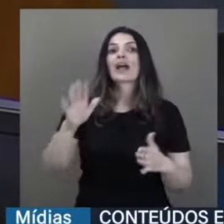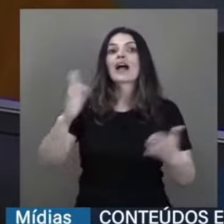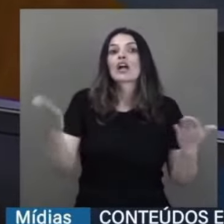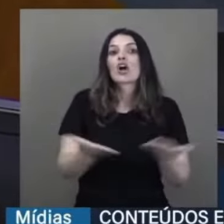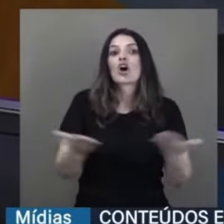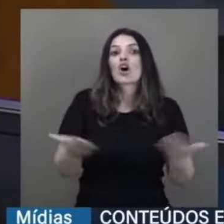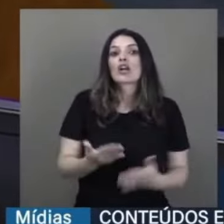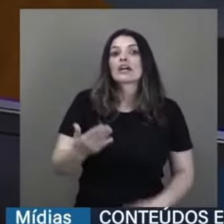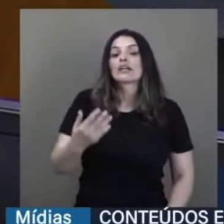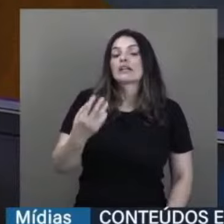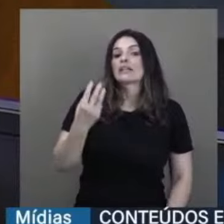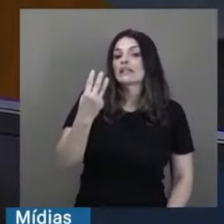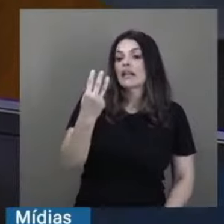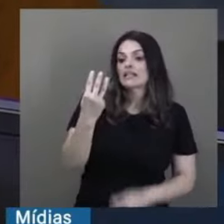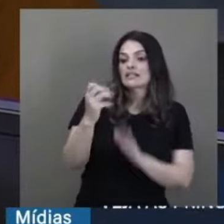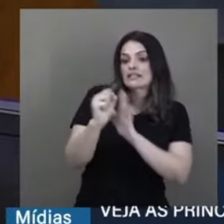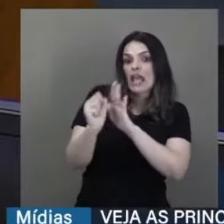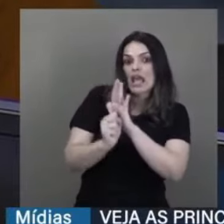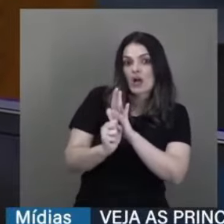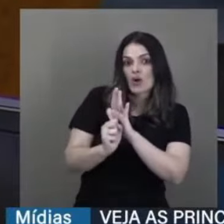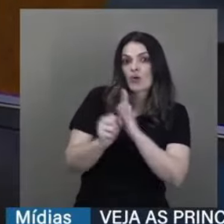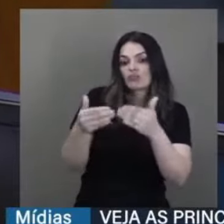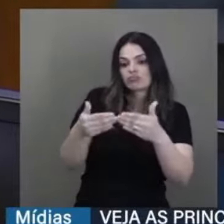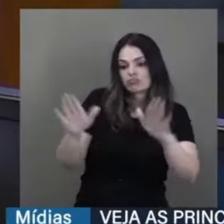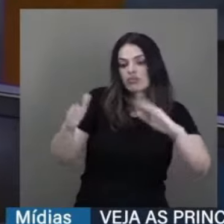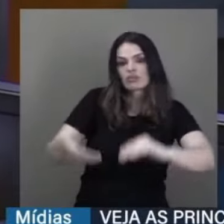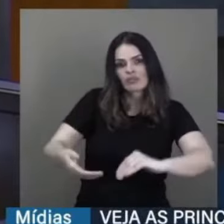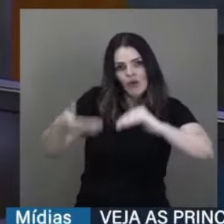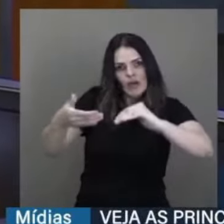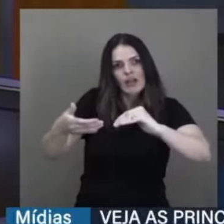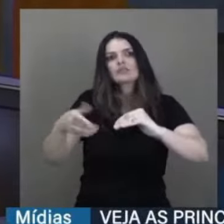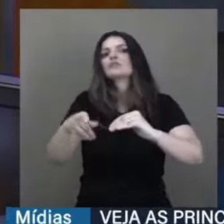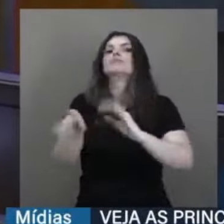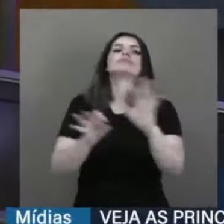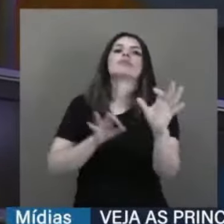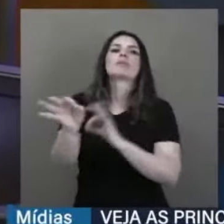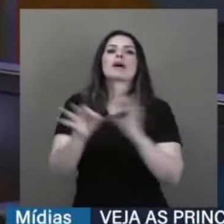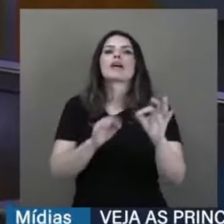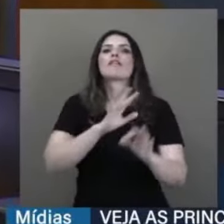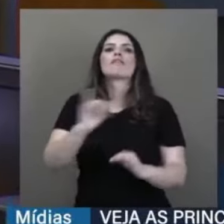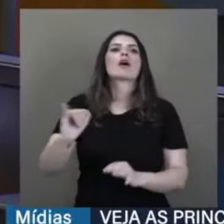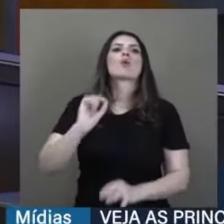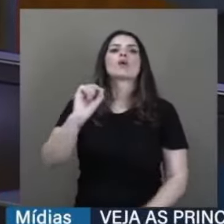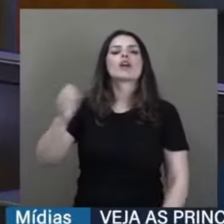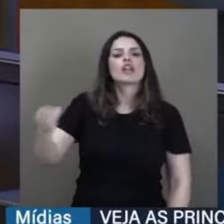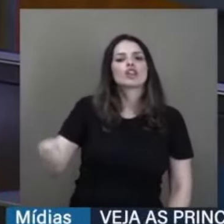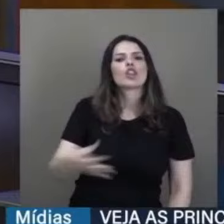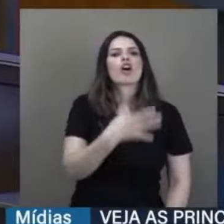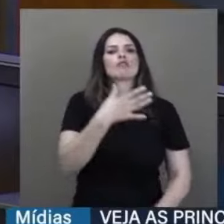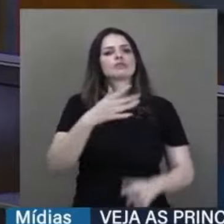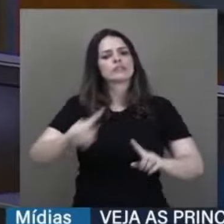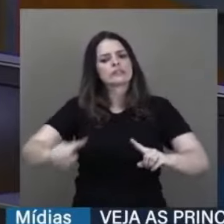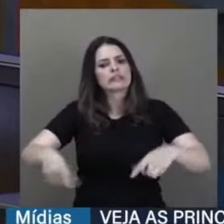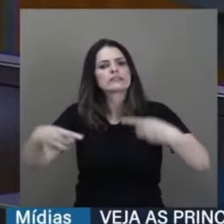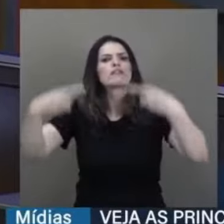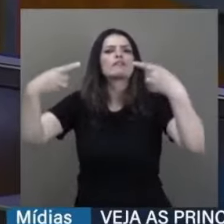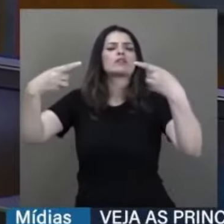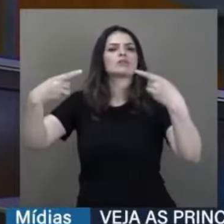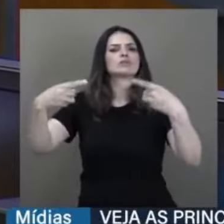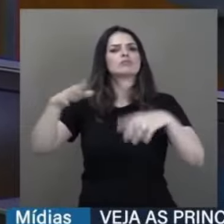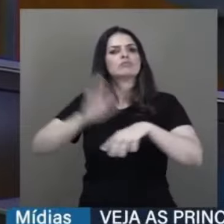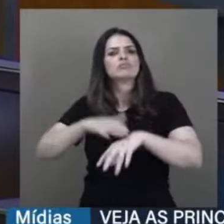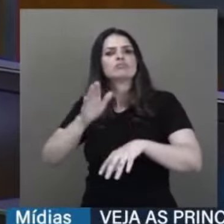século o o Congresso Nacional Se prepara para lidar com os novos desafios trazidos pela